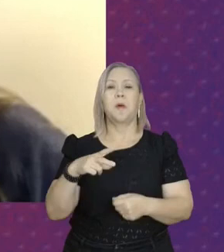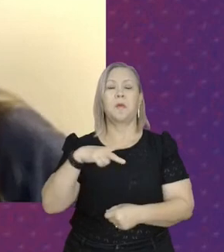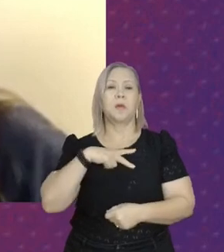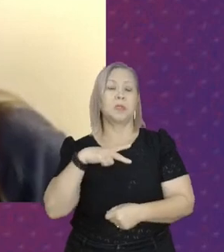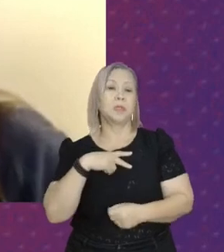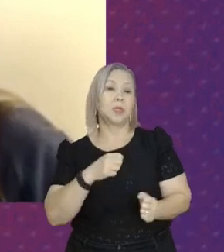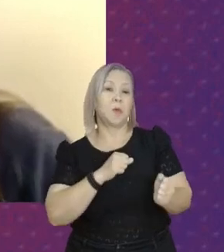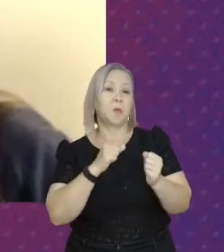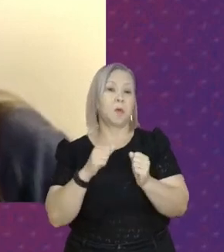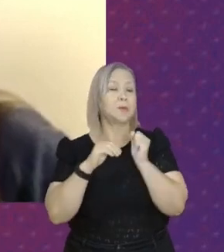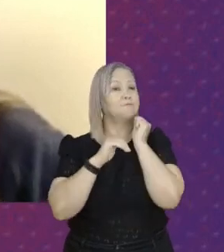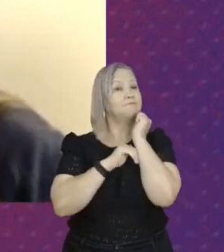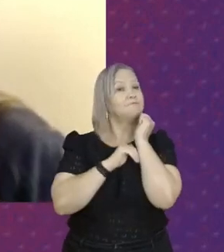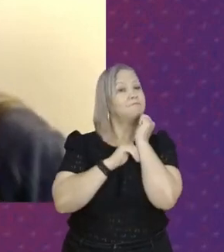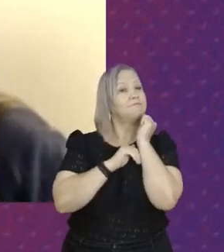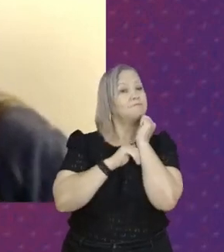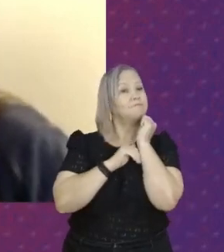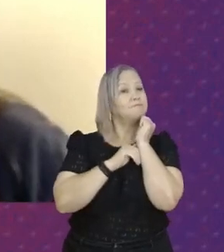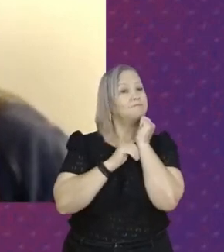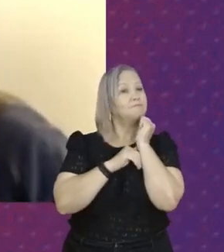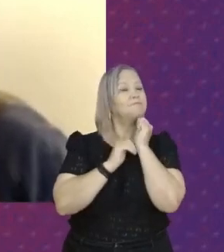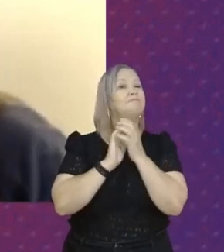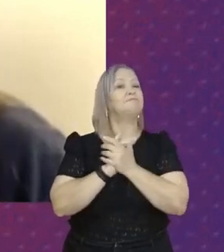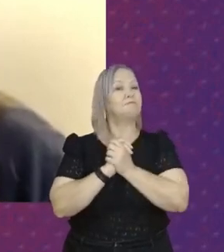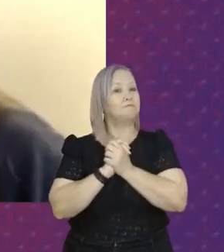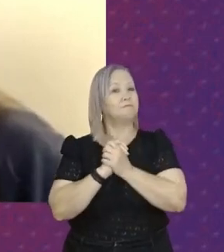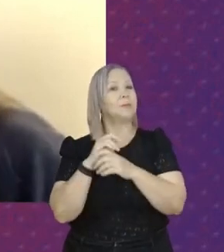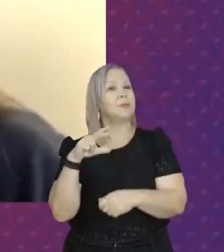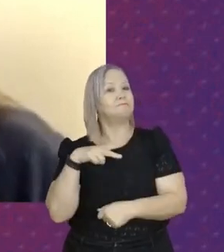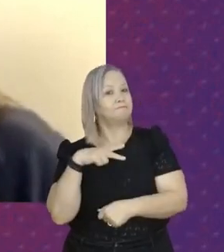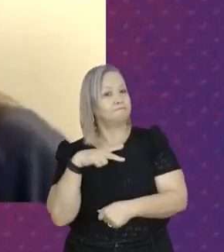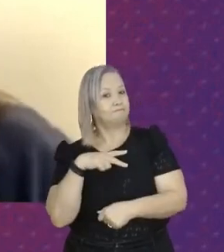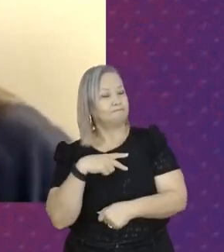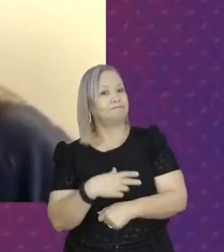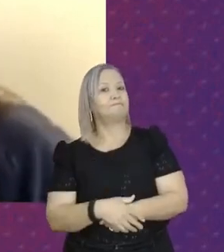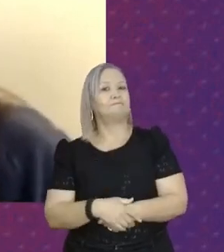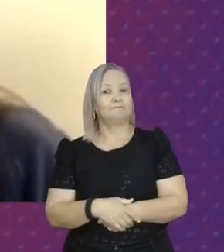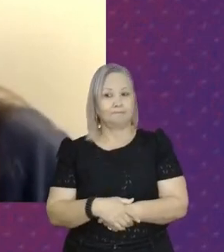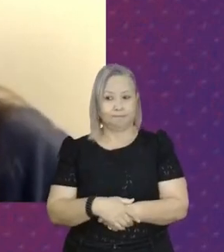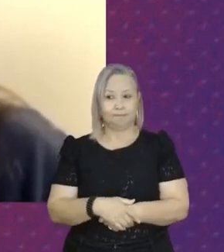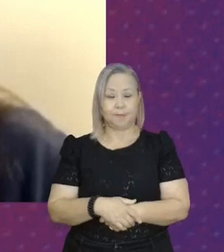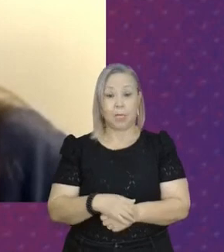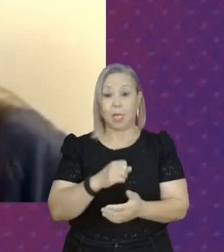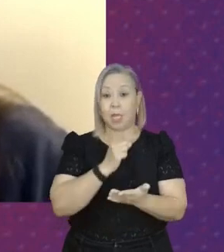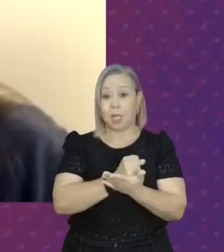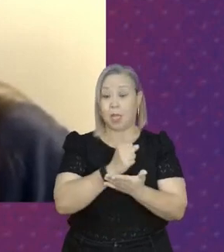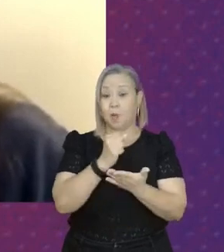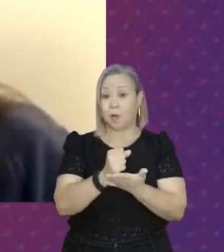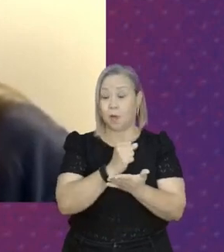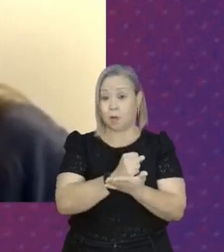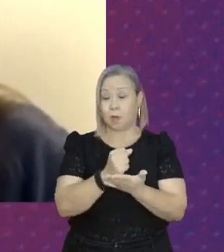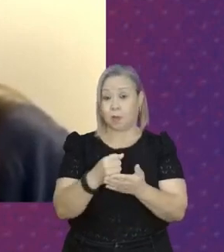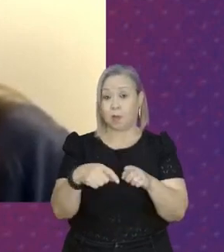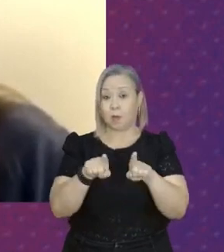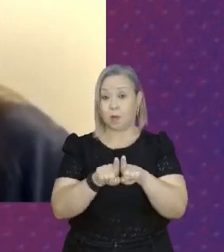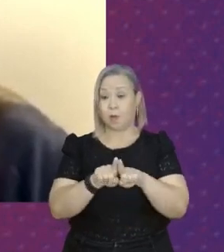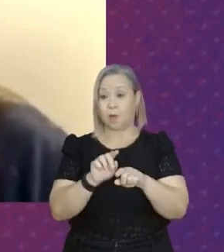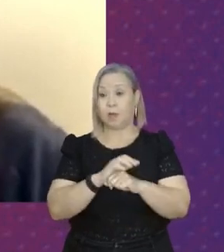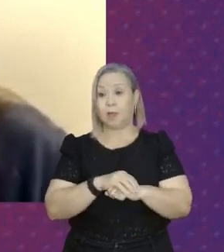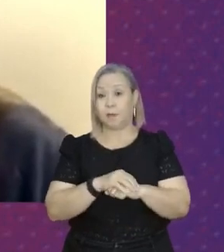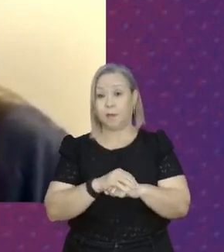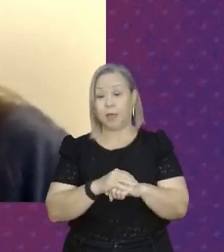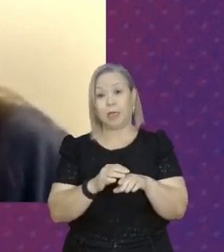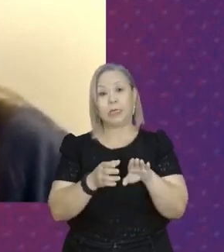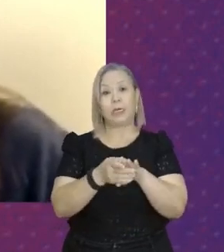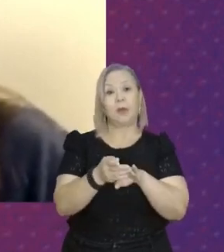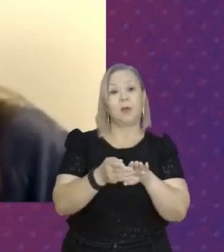ser ocultas pela terceirização, então, pela contratação de organizações